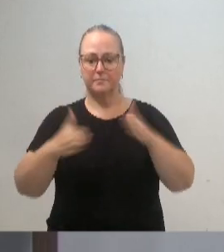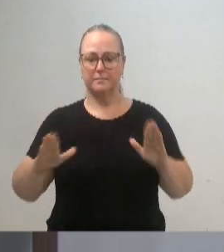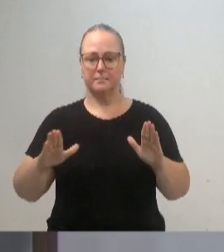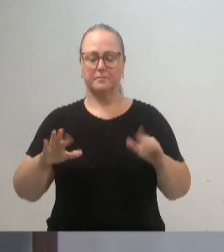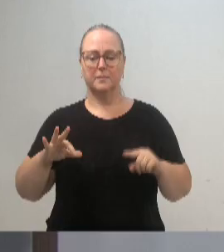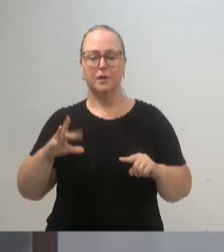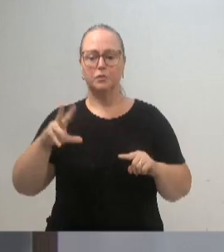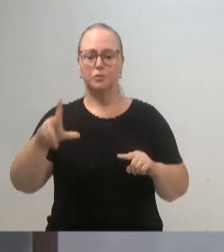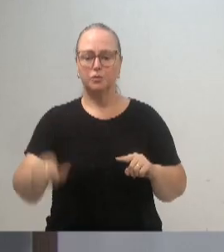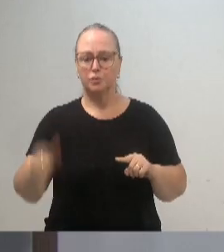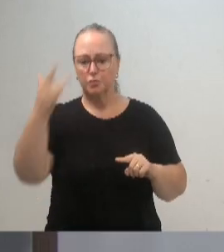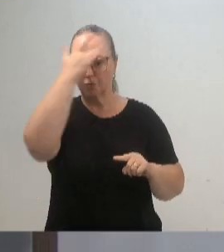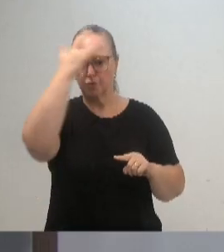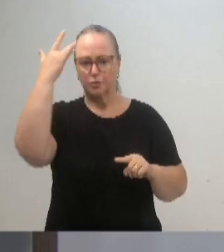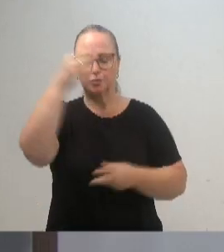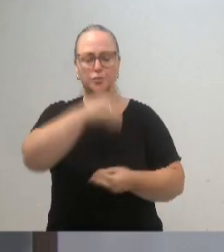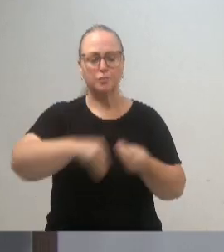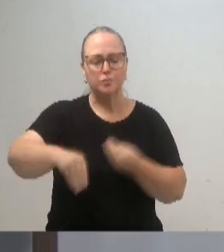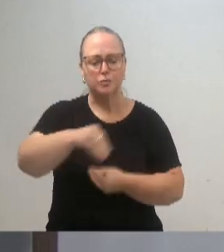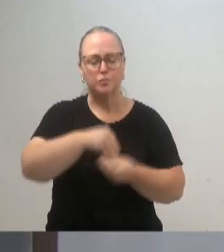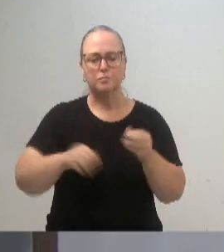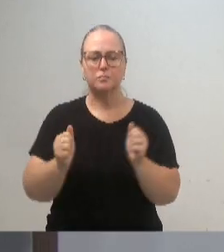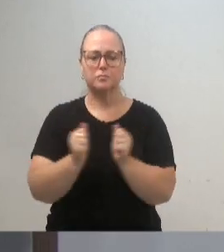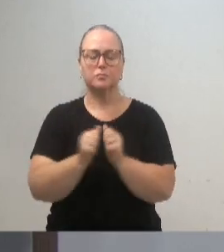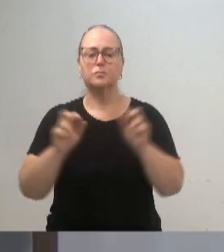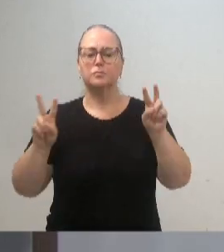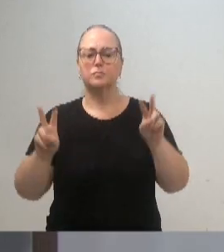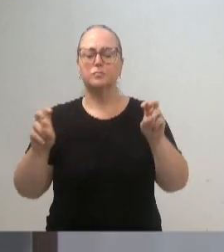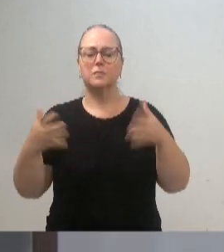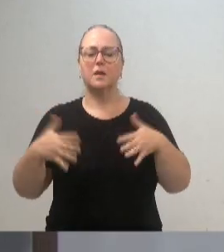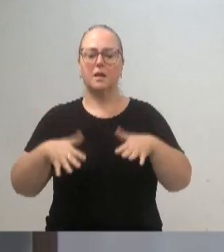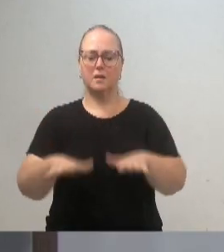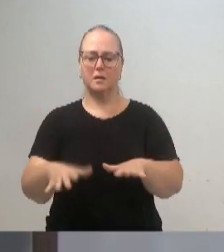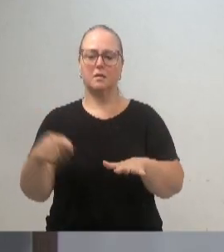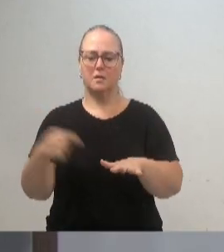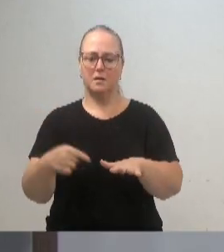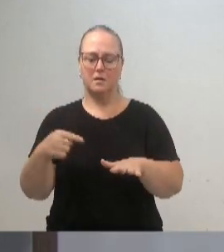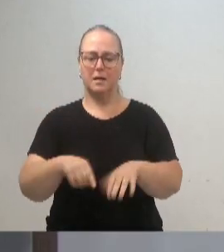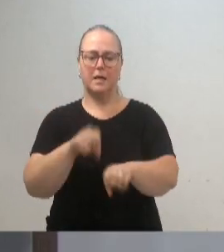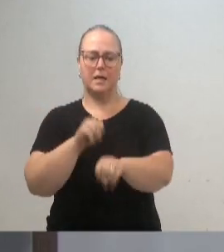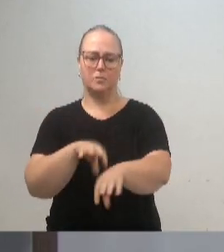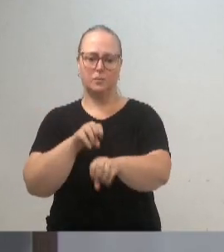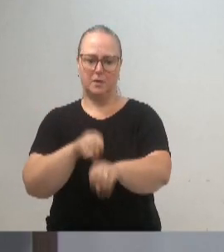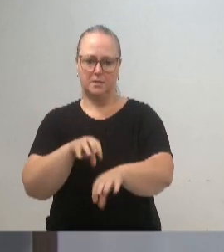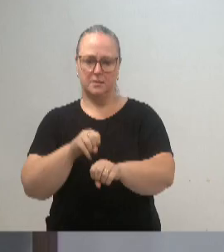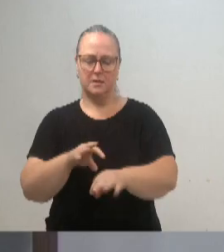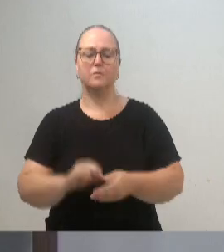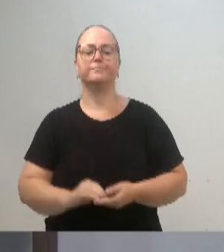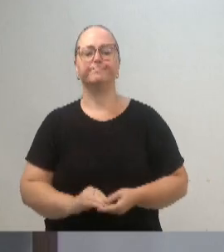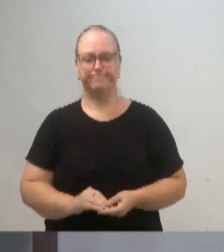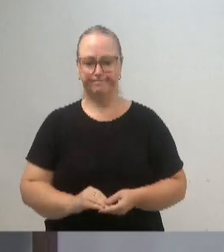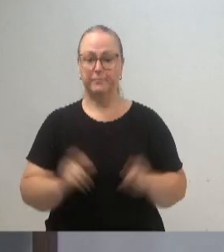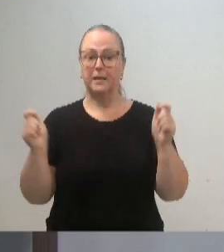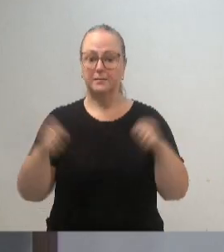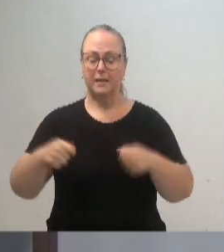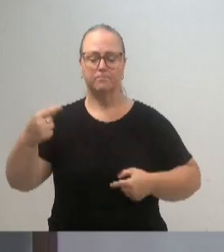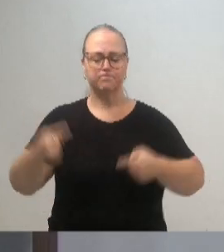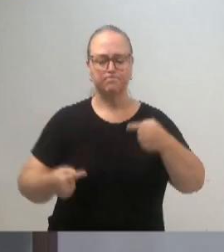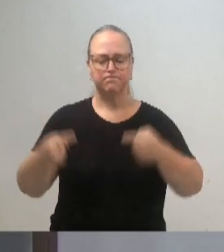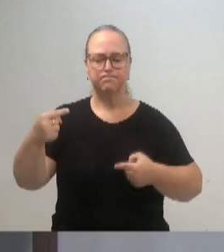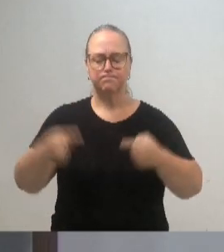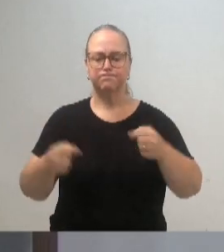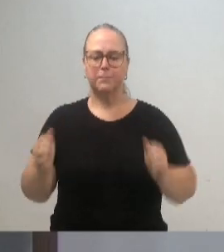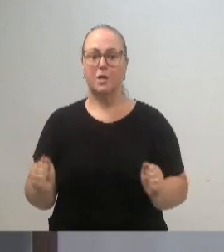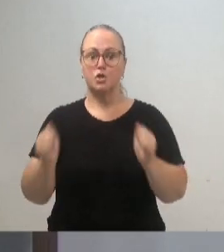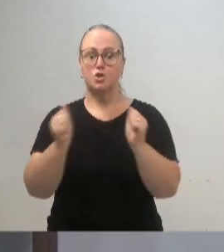todos os envolvidos no processo educacional, para que a gente possa discutir junto a implementação de uma política pública